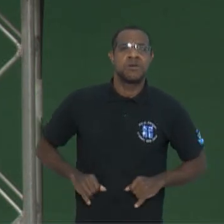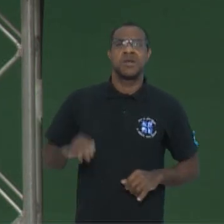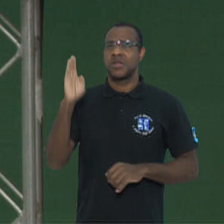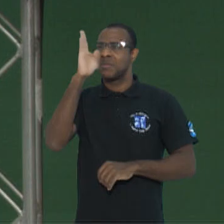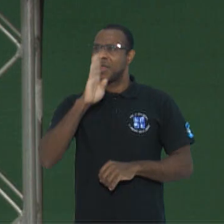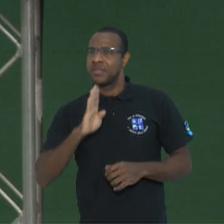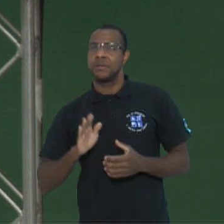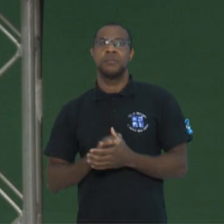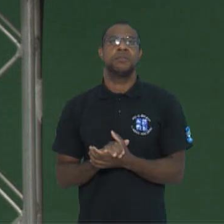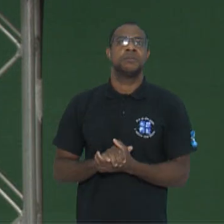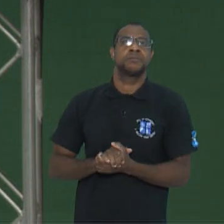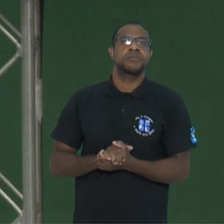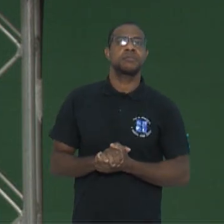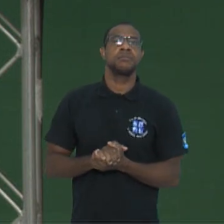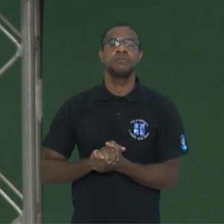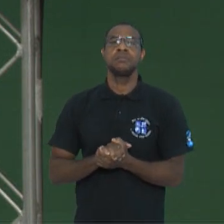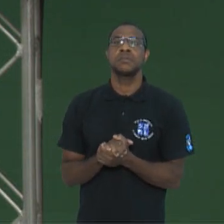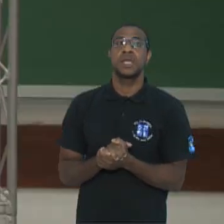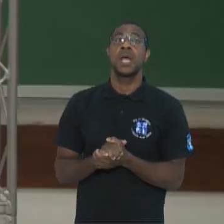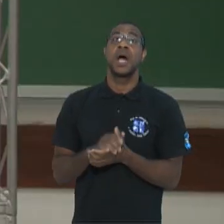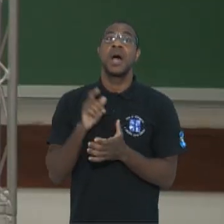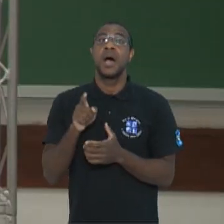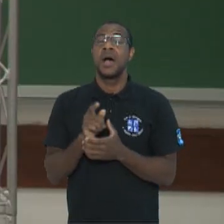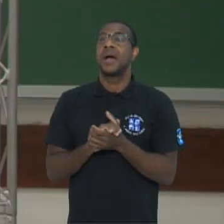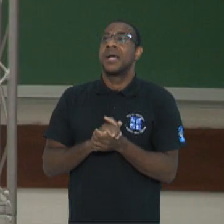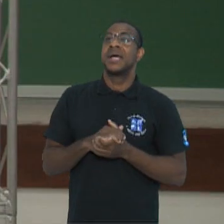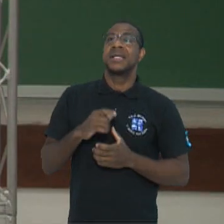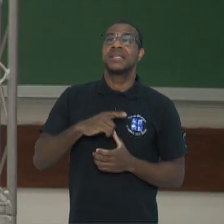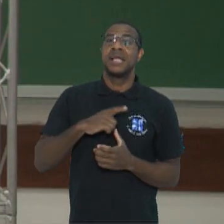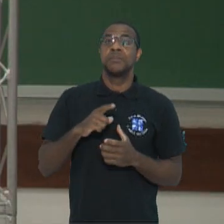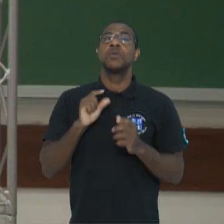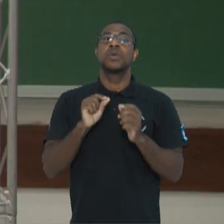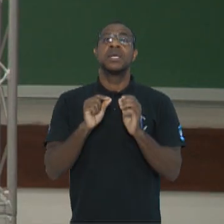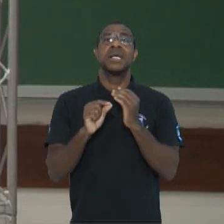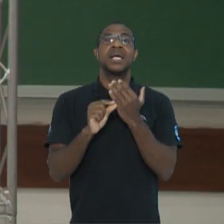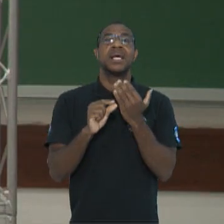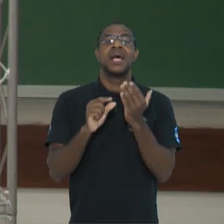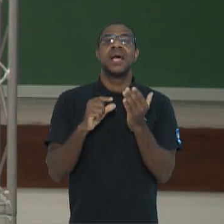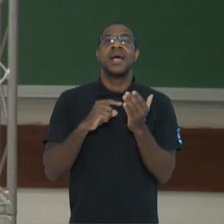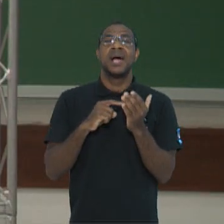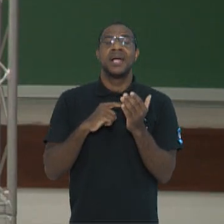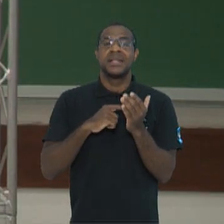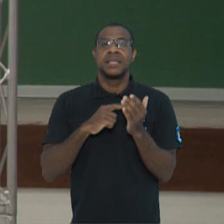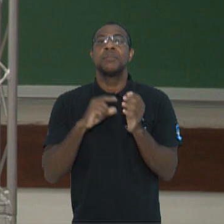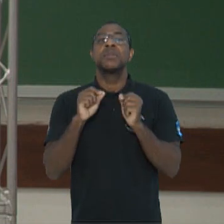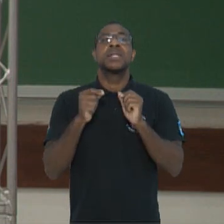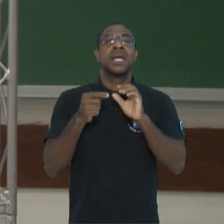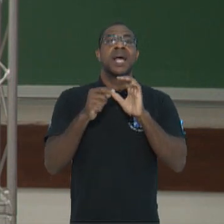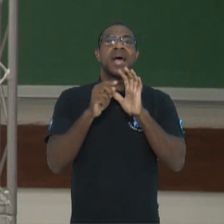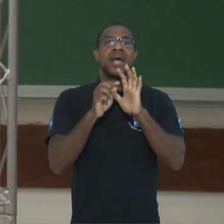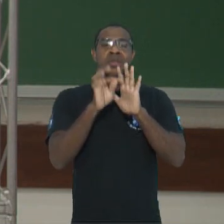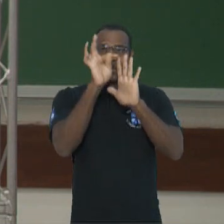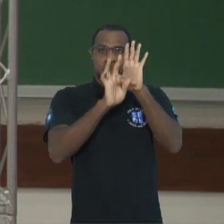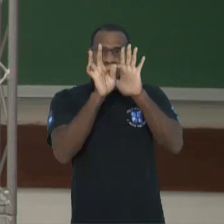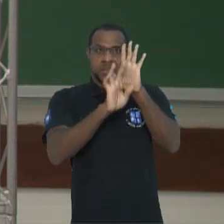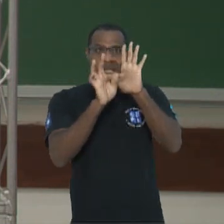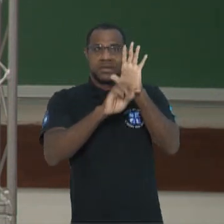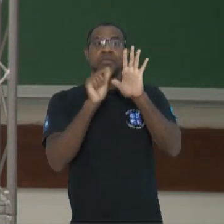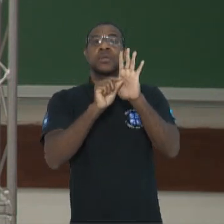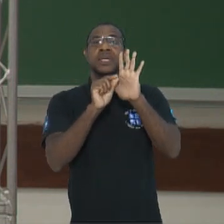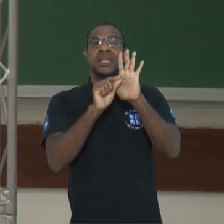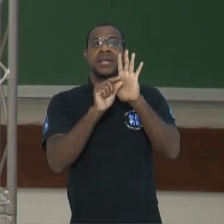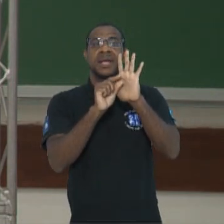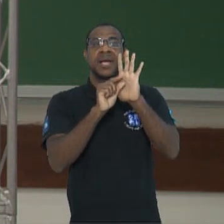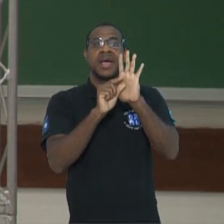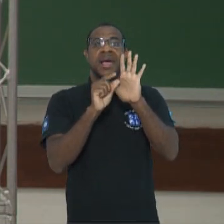Temos como base do nosso texto citações. O que são citações? Nós temos ali algumas delas, eu vou ler para